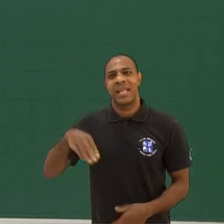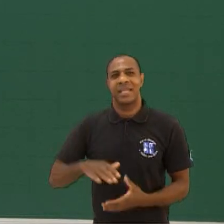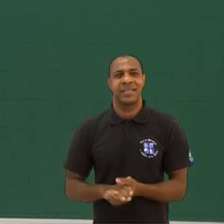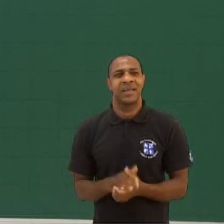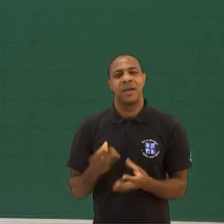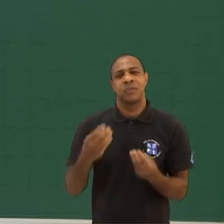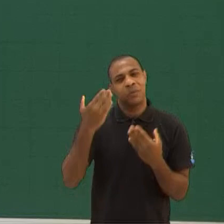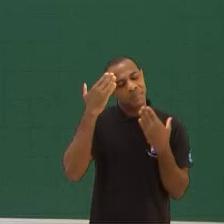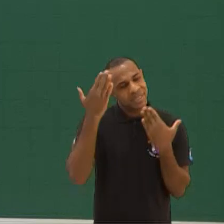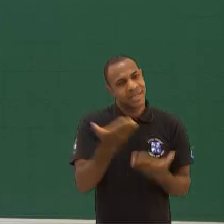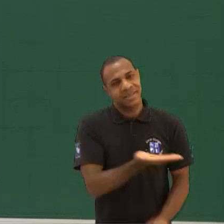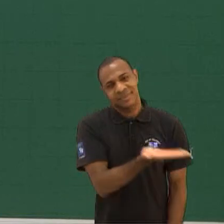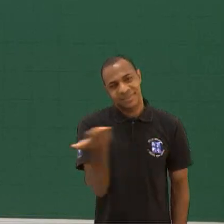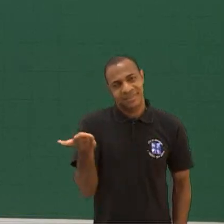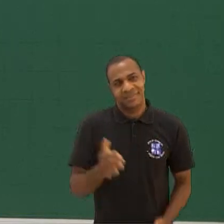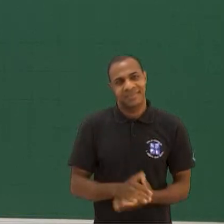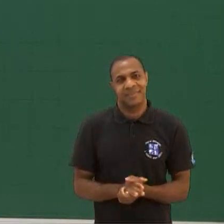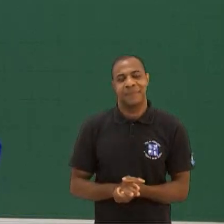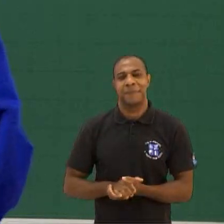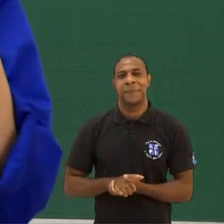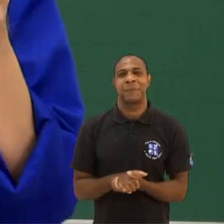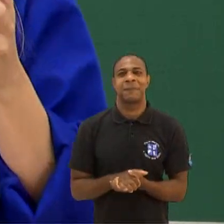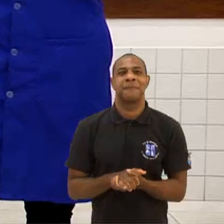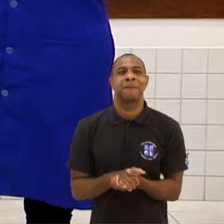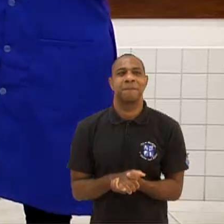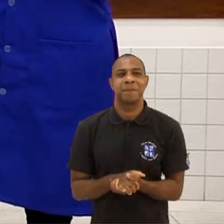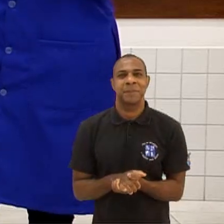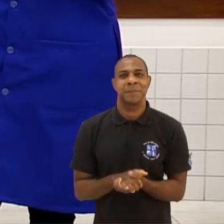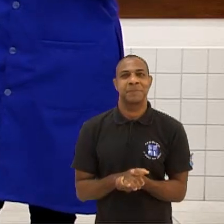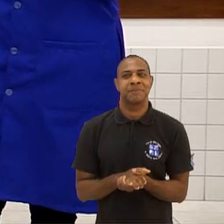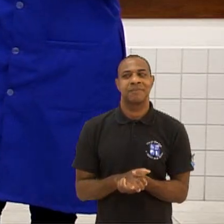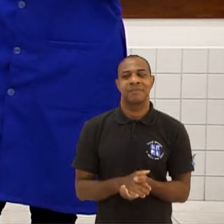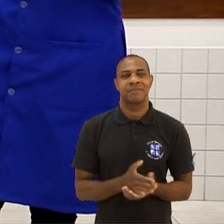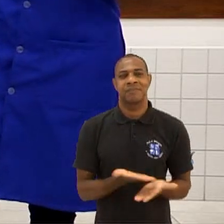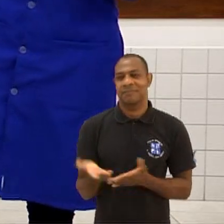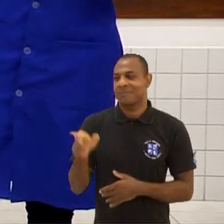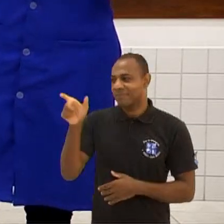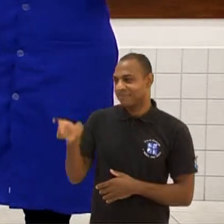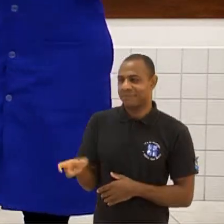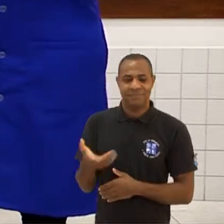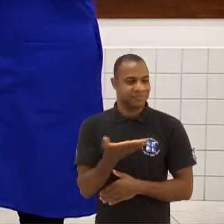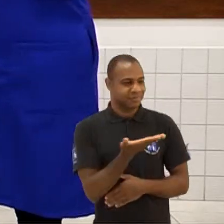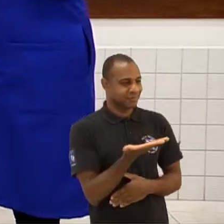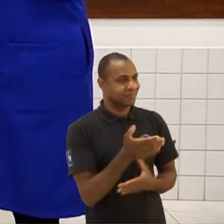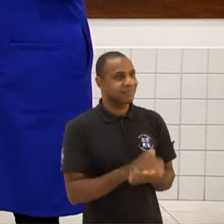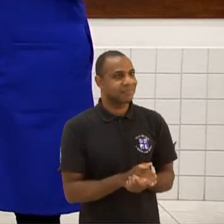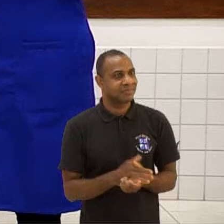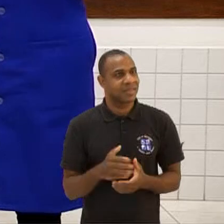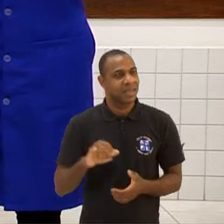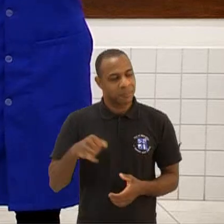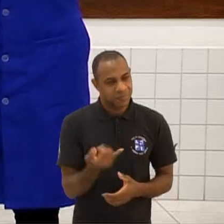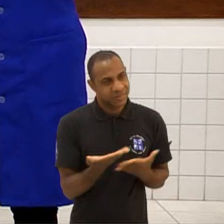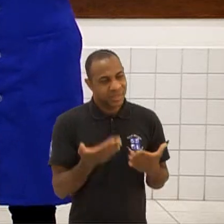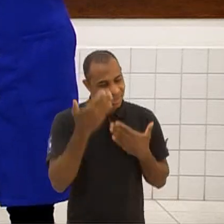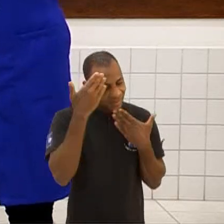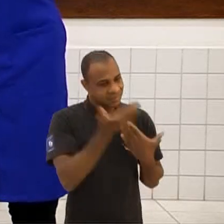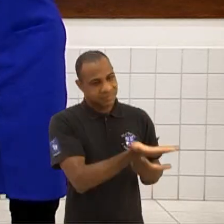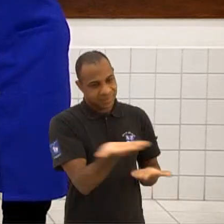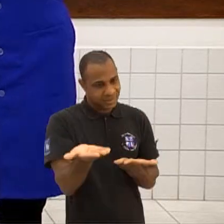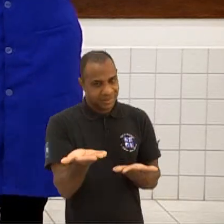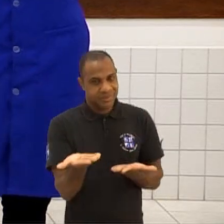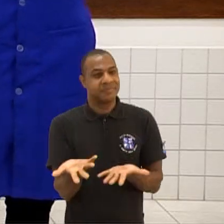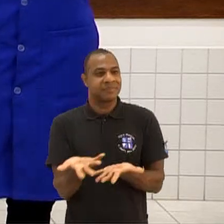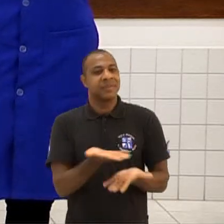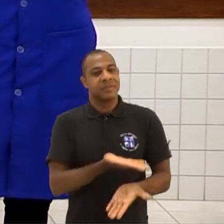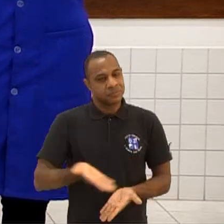Muito obrigada, gente. Estarei de volta amanhã aqui com vocês, tá? Mais algum Isso recadinho, aí. Professor William? Então, aproveito mesmo para agradecer a atenção,